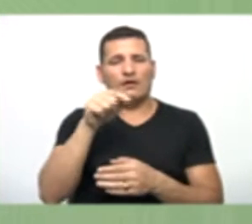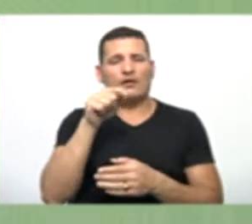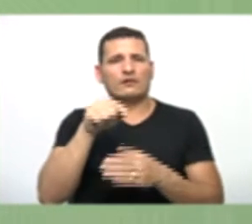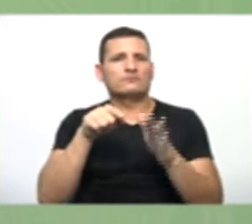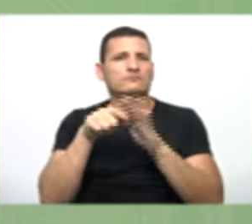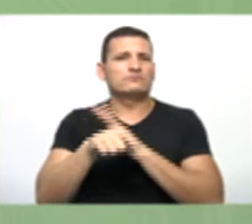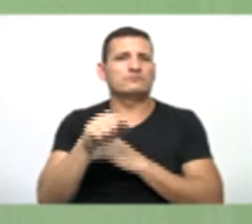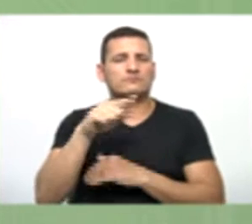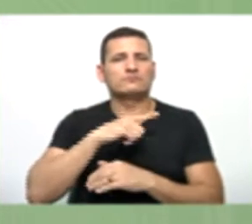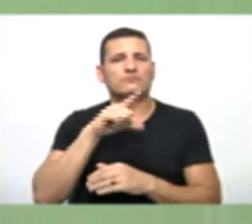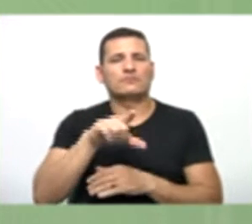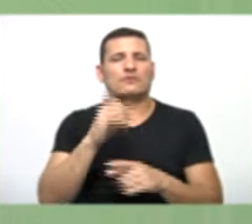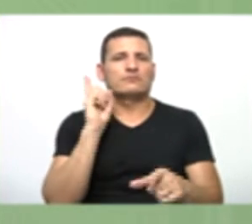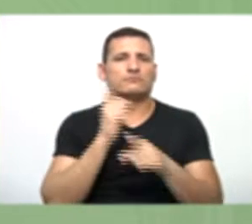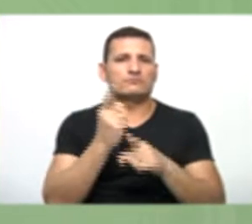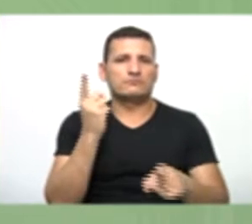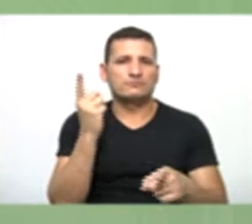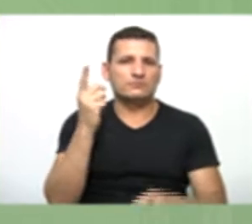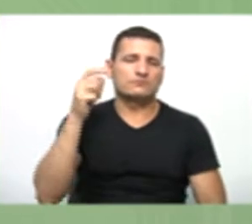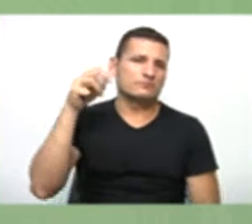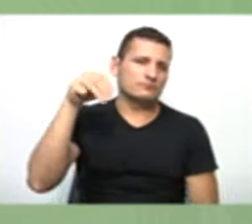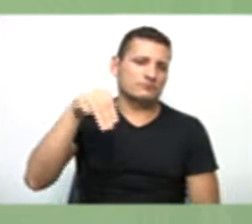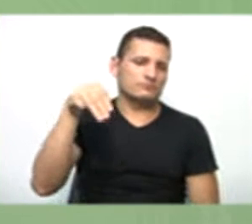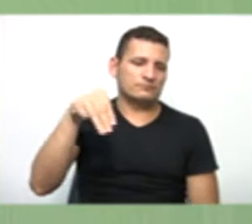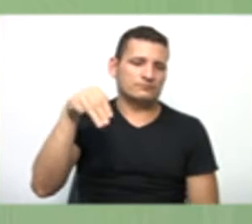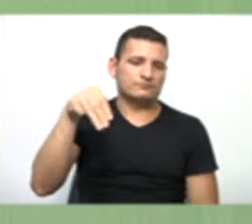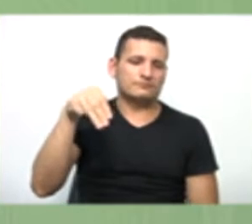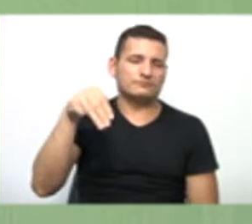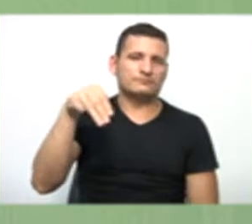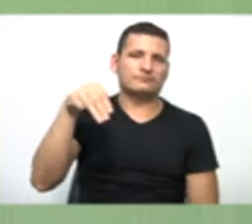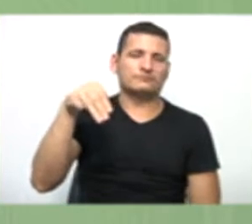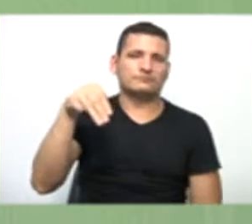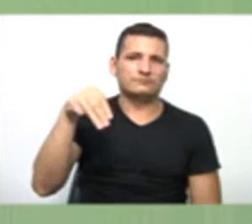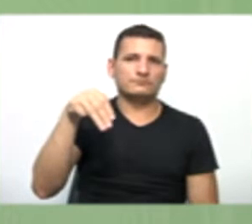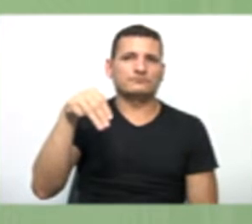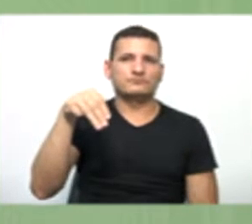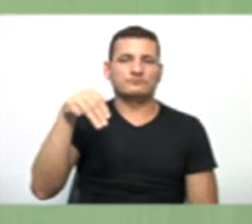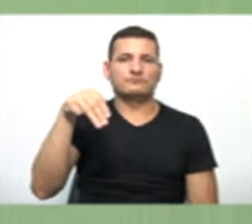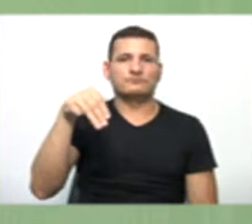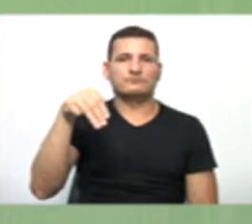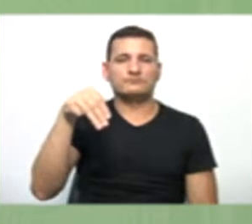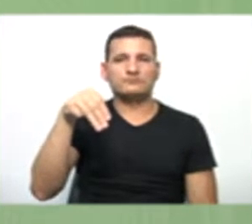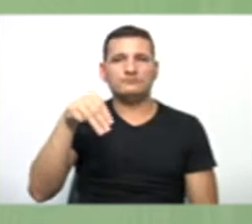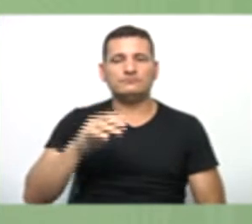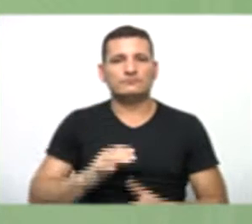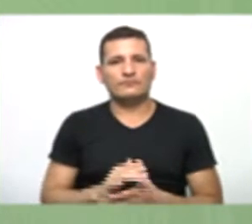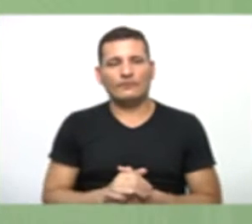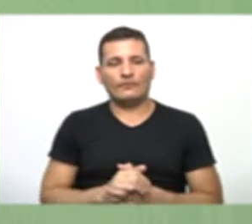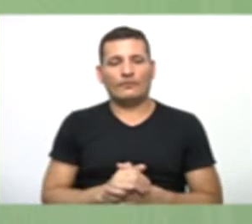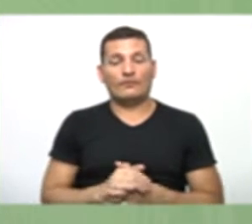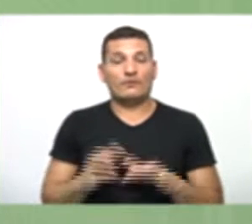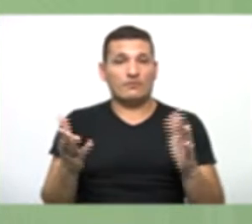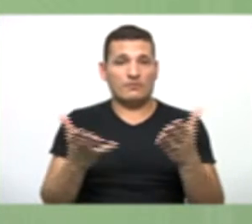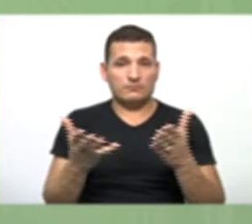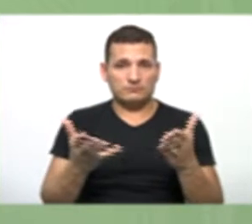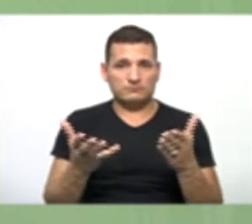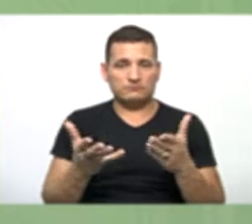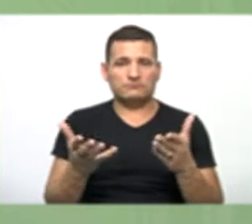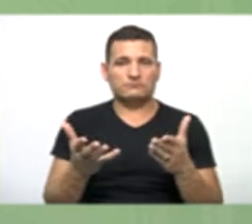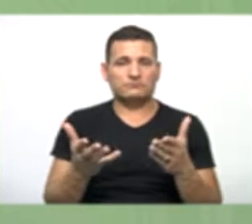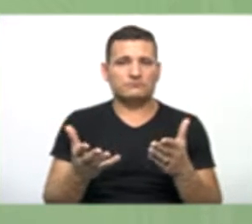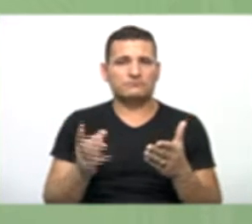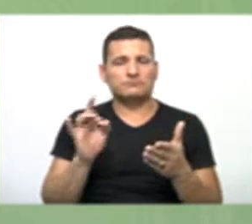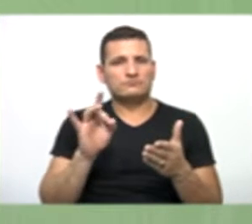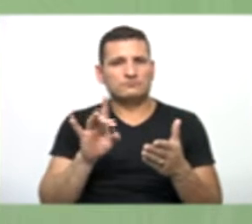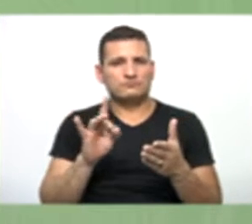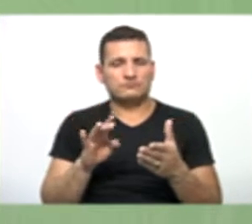montante. O exercício pede para determinar o montante. Pronto. Basta agora você